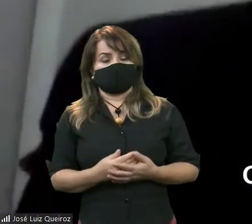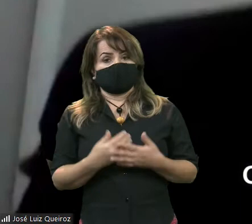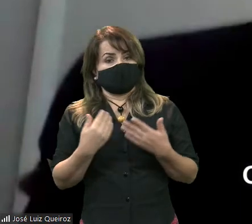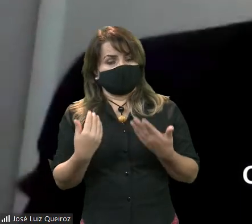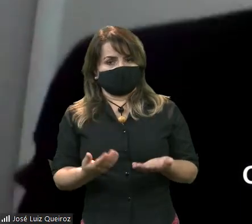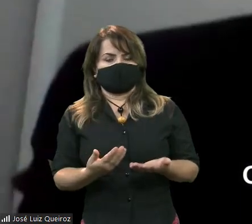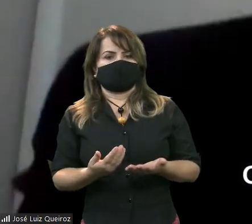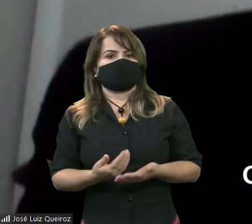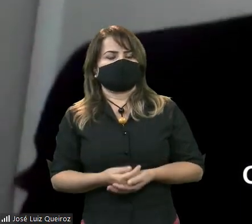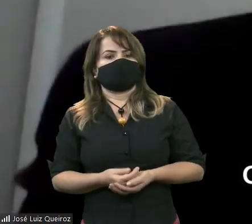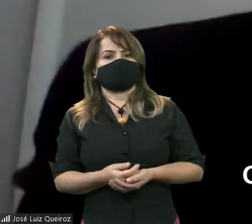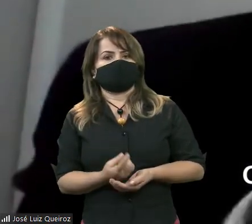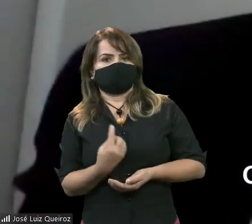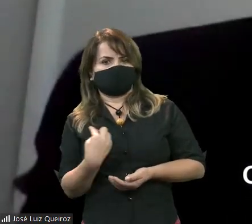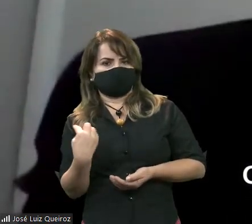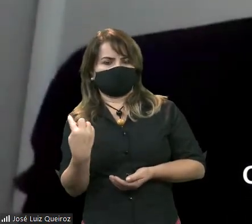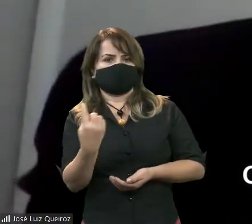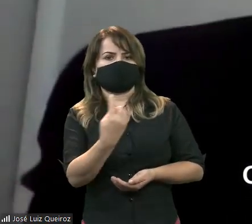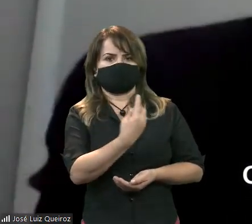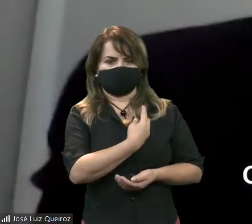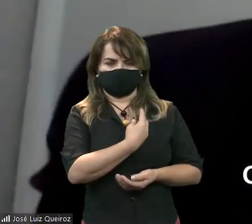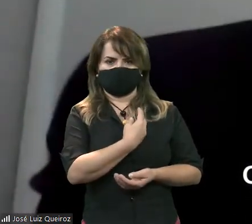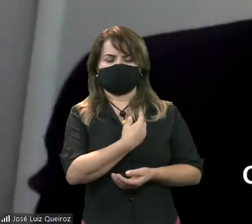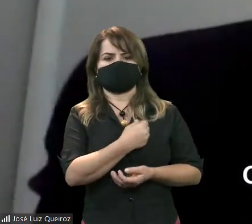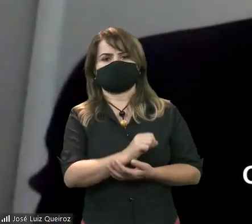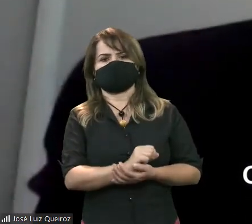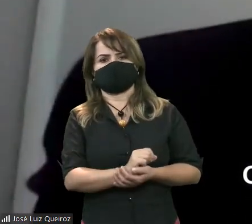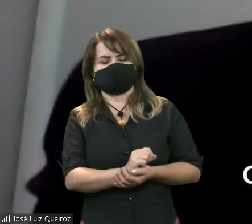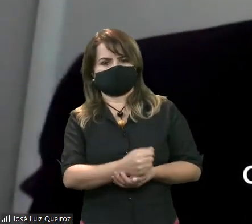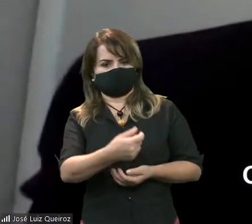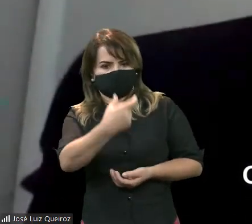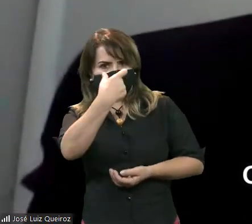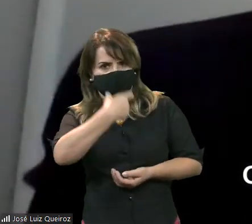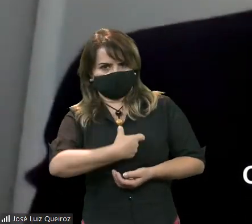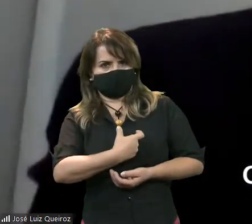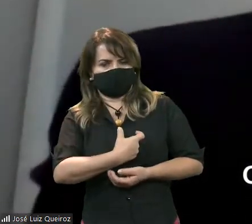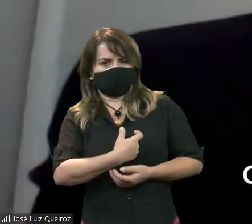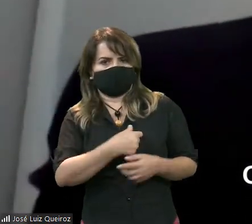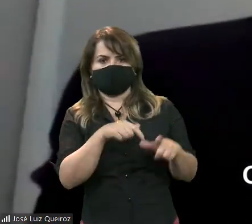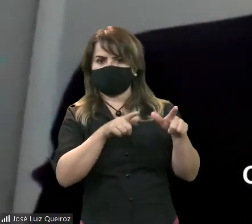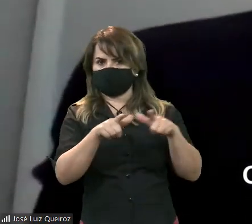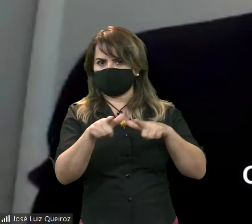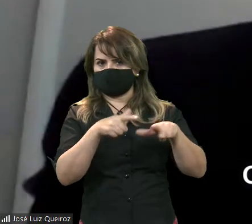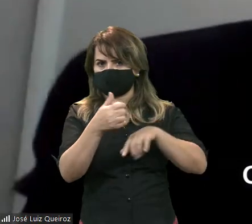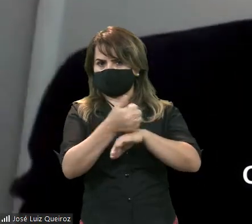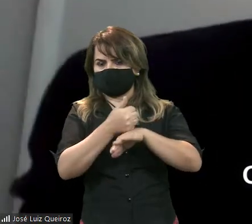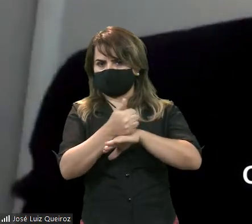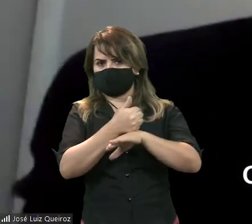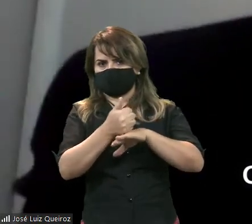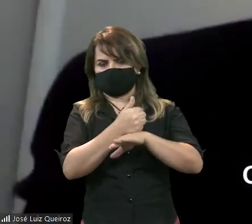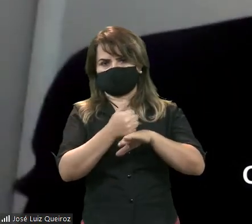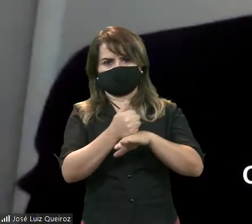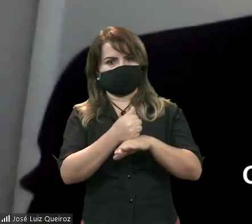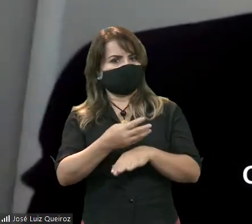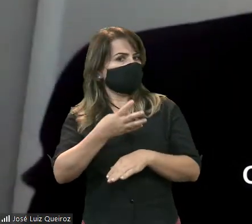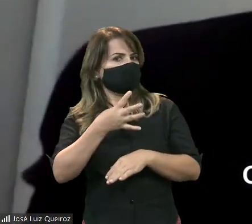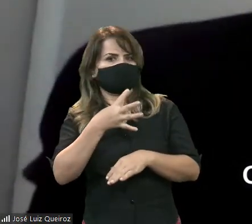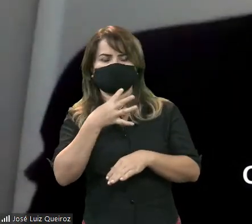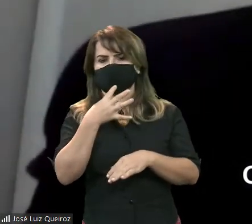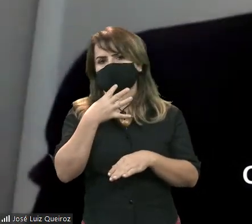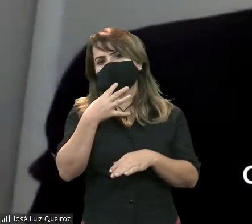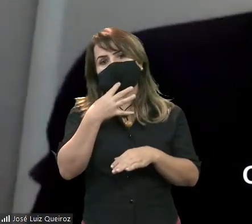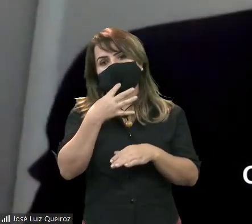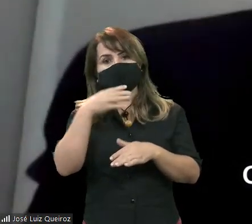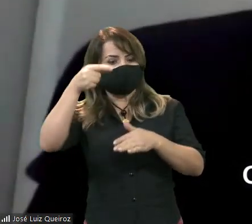eu pelo menos, jamais ocupei um cargo no Poder Executivo Municipal, não conheço a fundo como funciona a máquina pública aqui